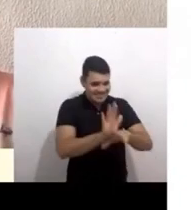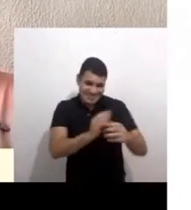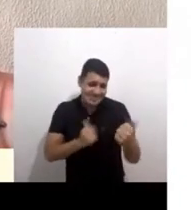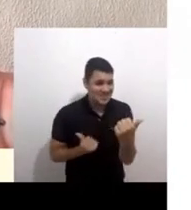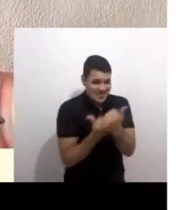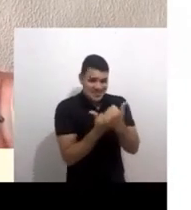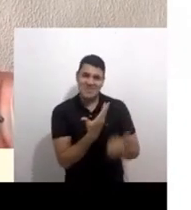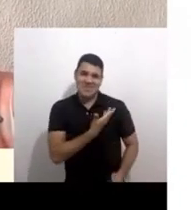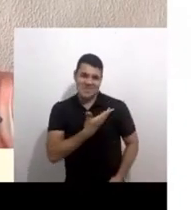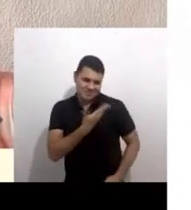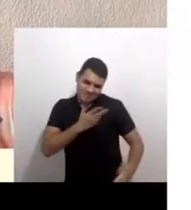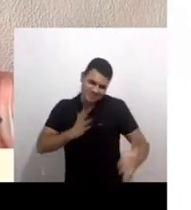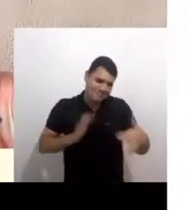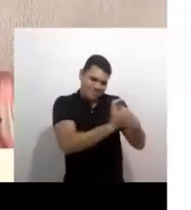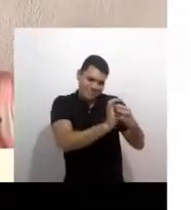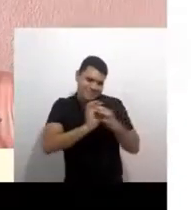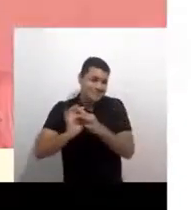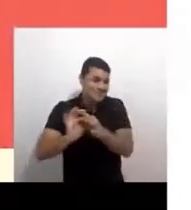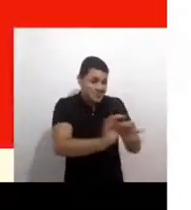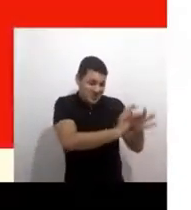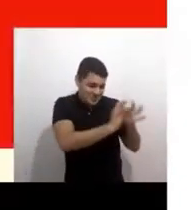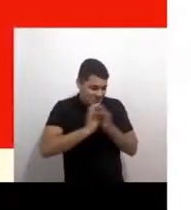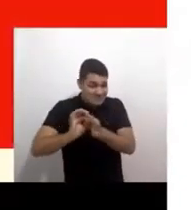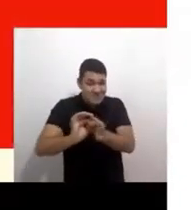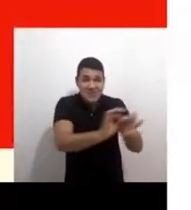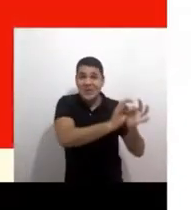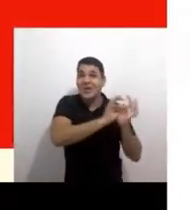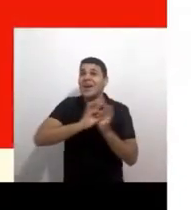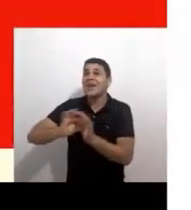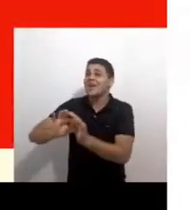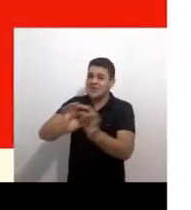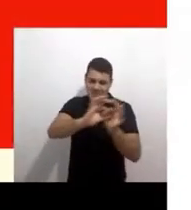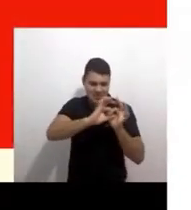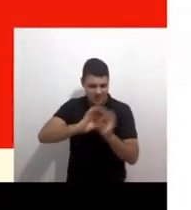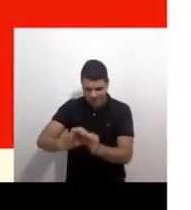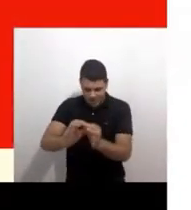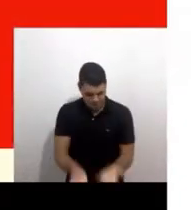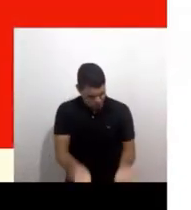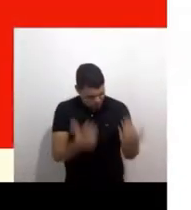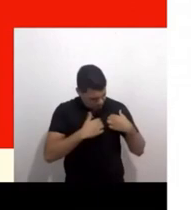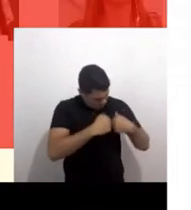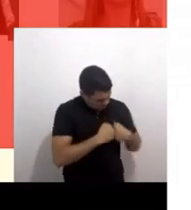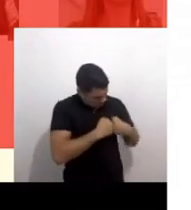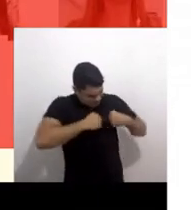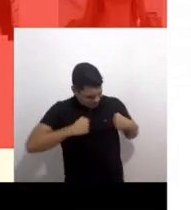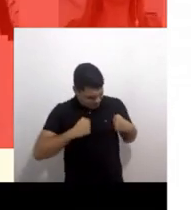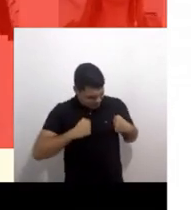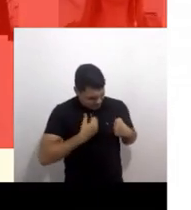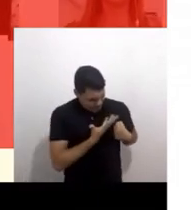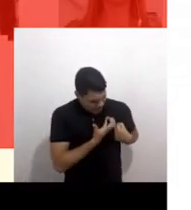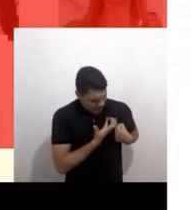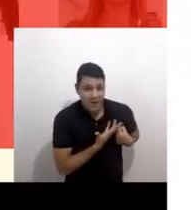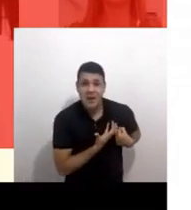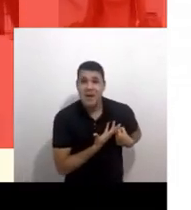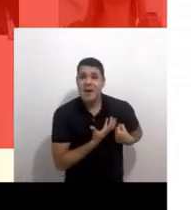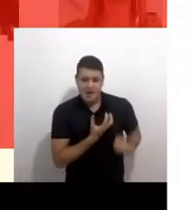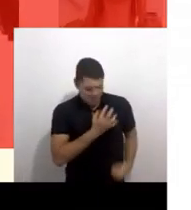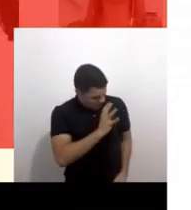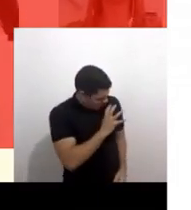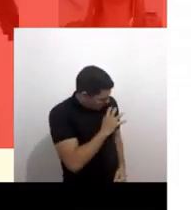agripam que chegaram a mão só pode